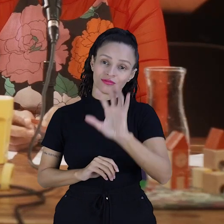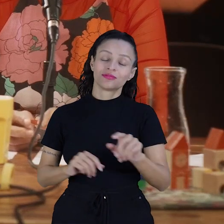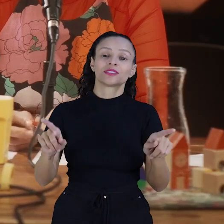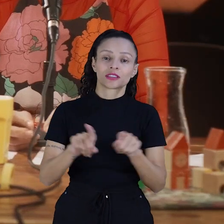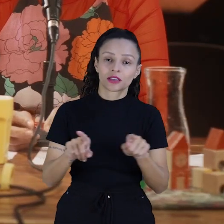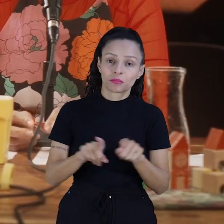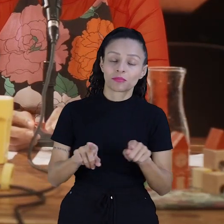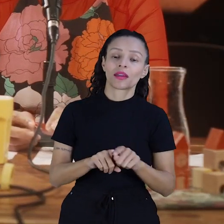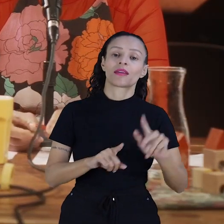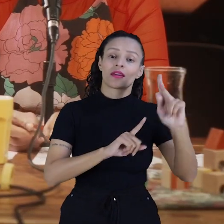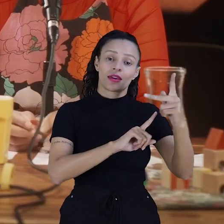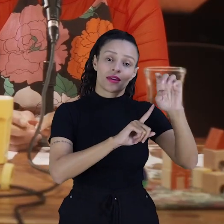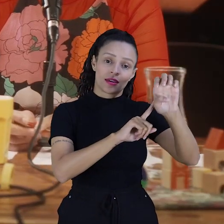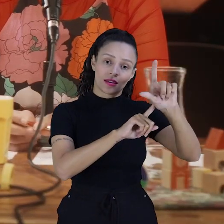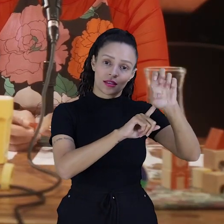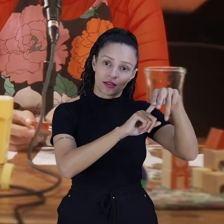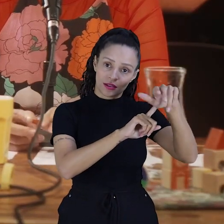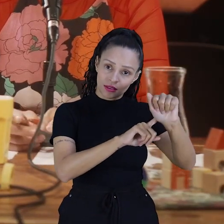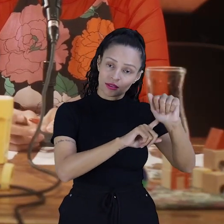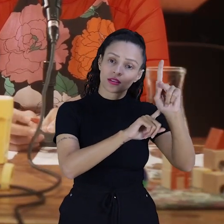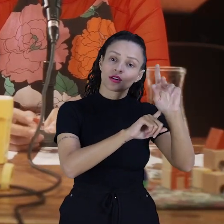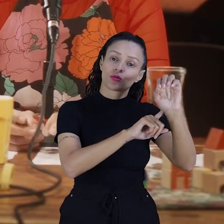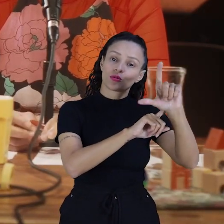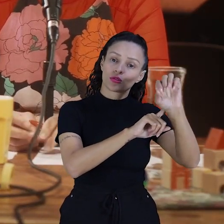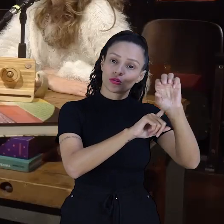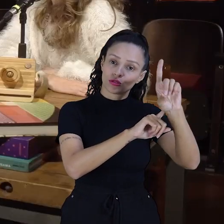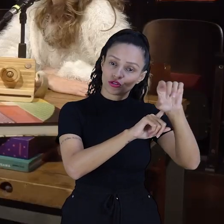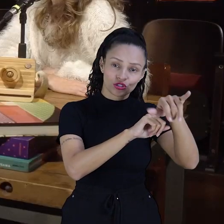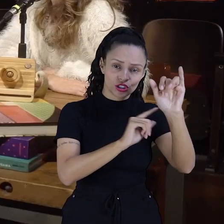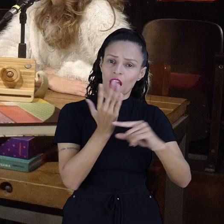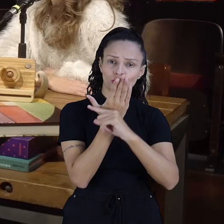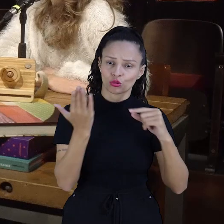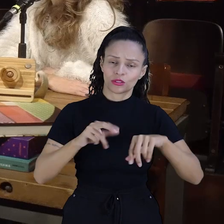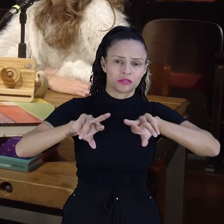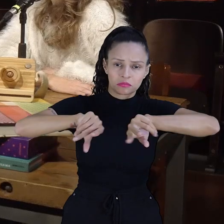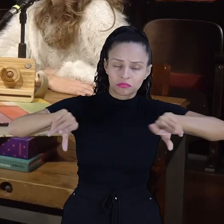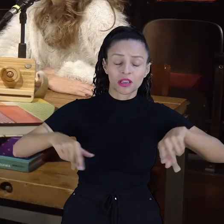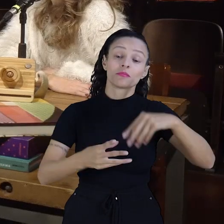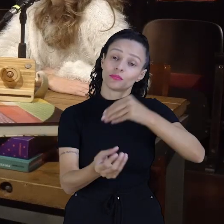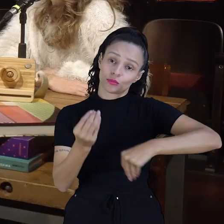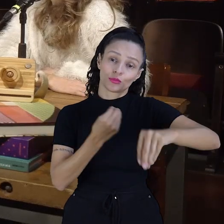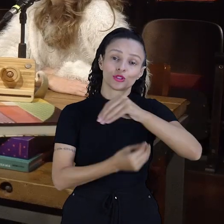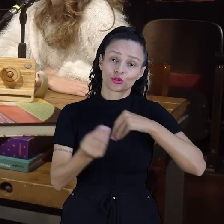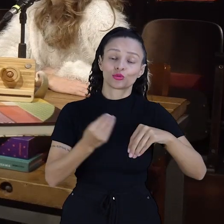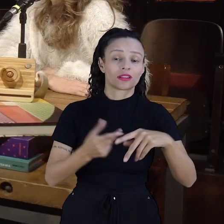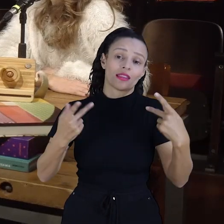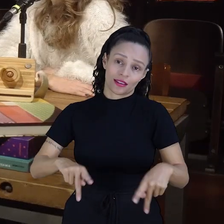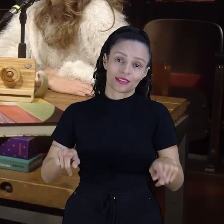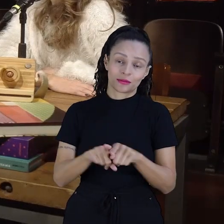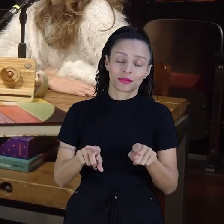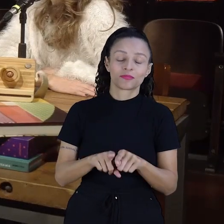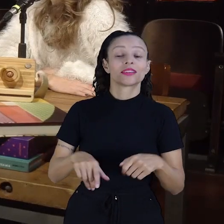né? Traz ali uma Helena Collodi, traz um Álvaro Posselt, vai fazendo uma mistura